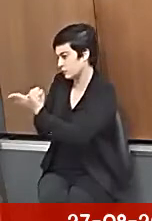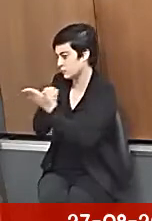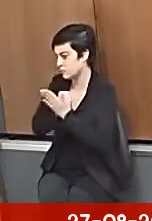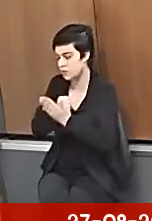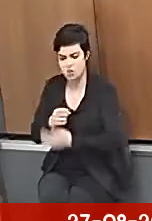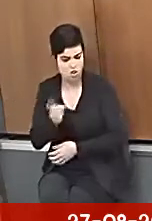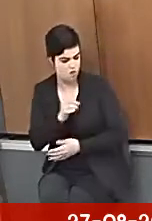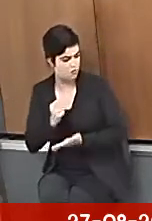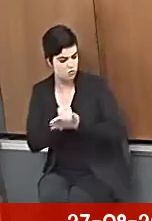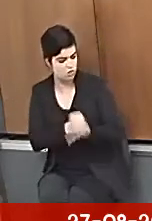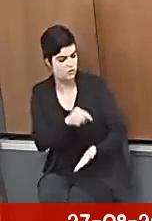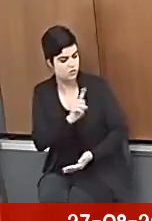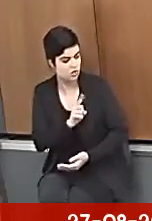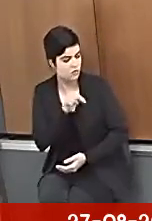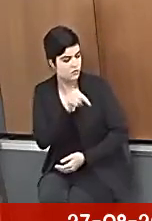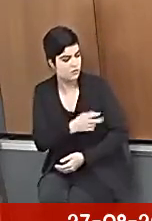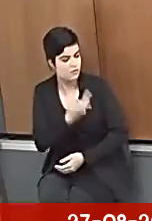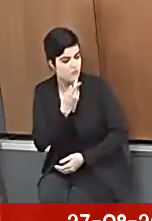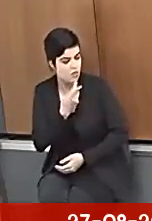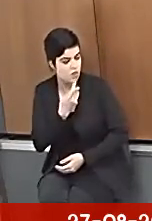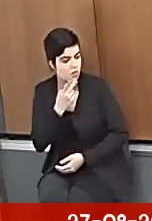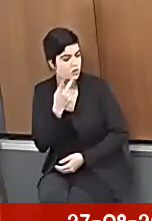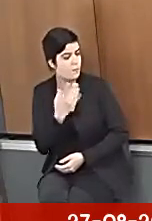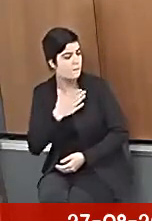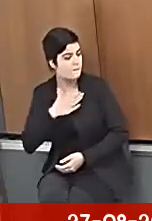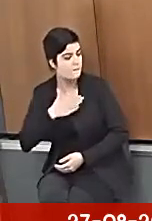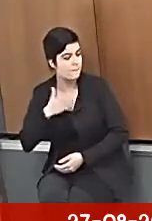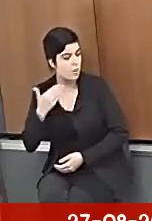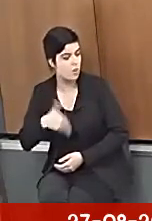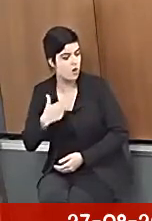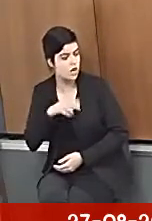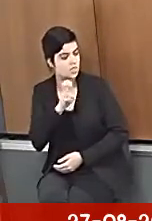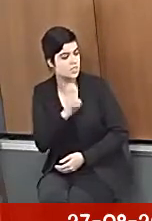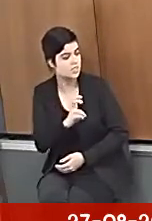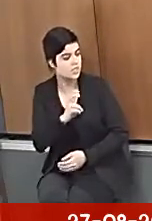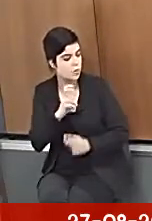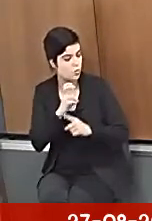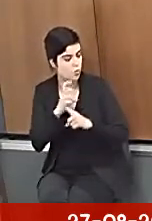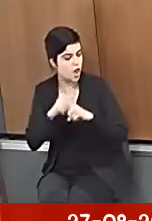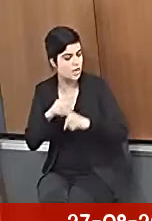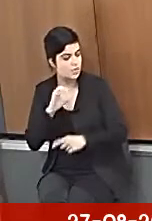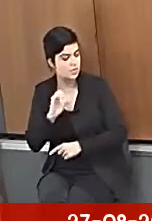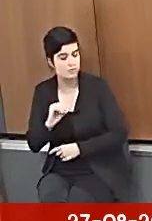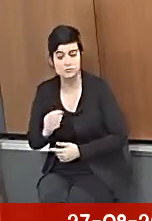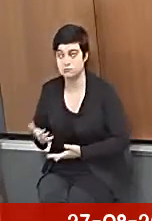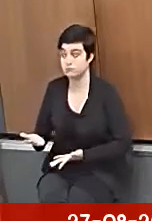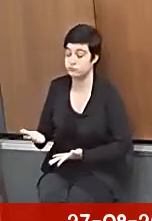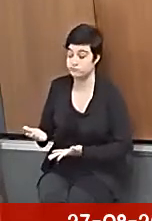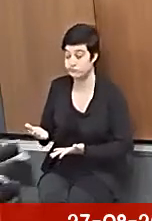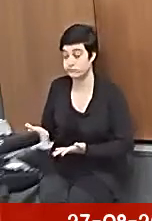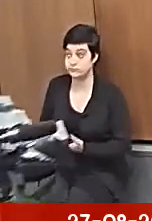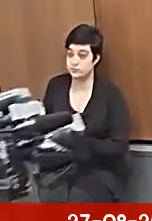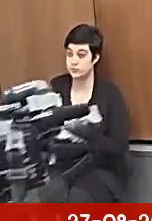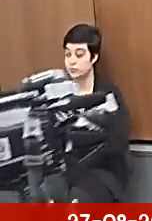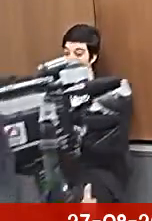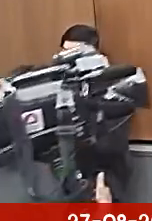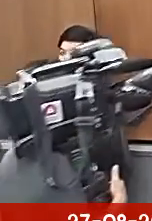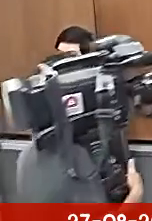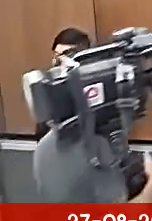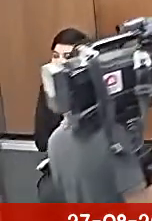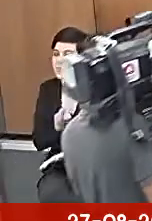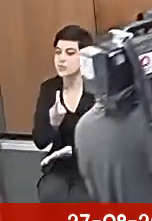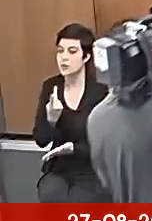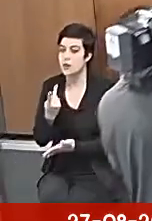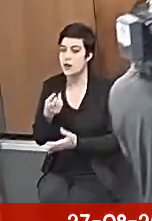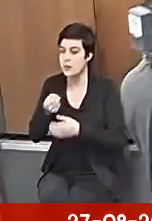ser ou não vou te ajudar você não se falou com o meu gato tomate em caseira e aí então assim eu comecei a sair na mídia né aparecendo